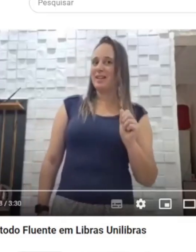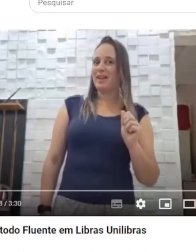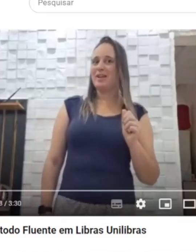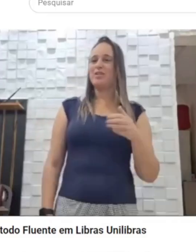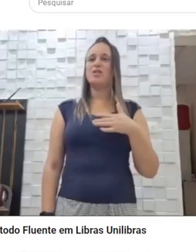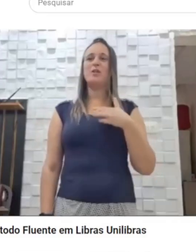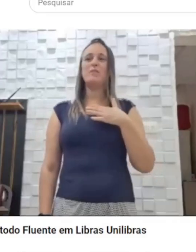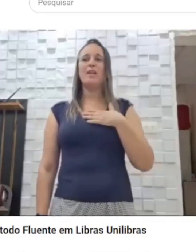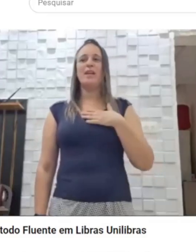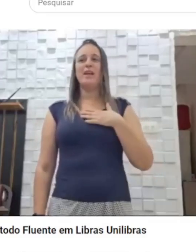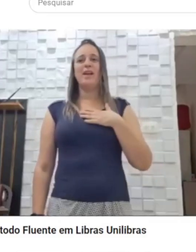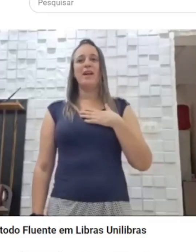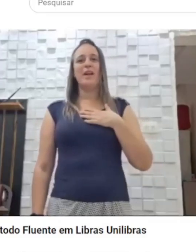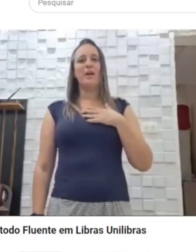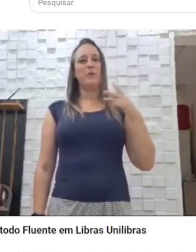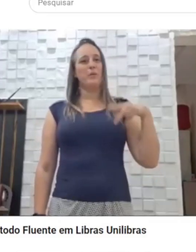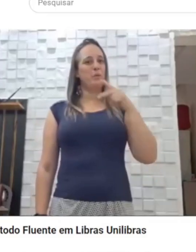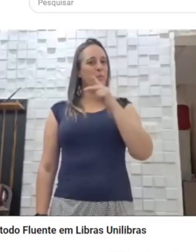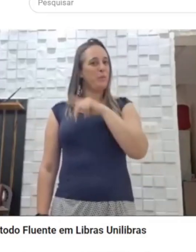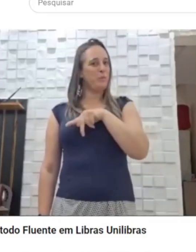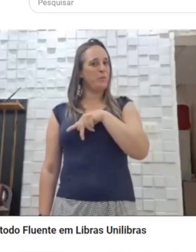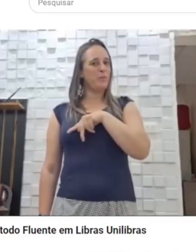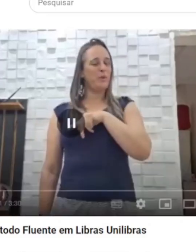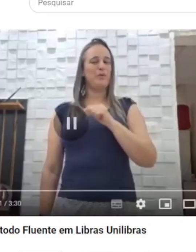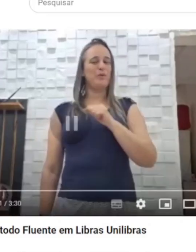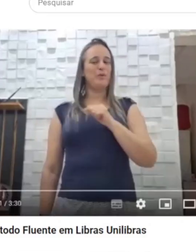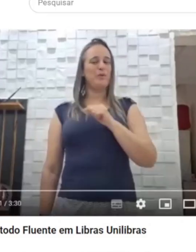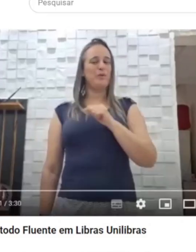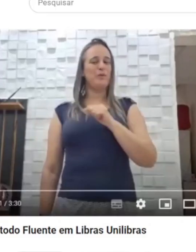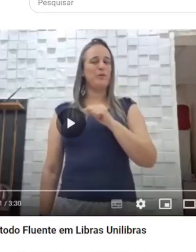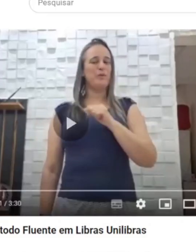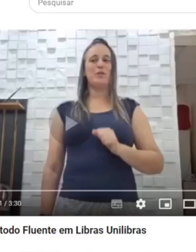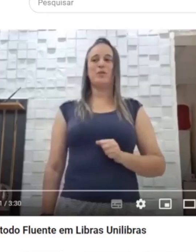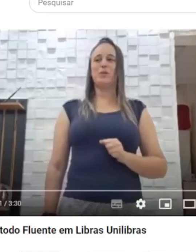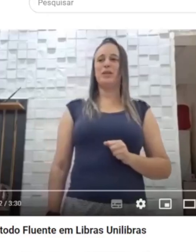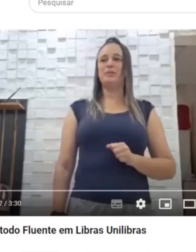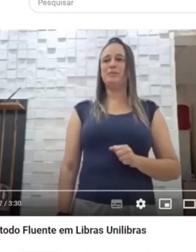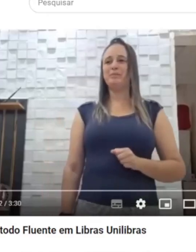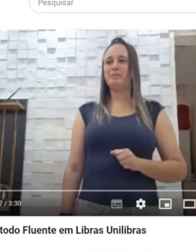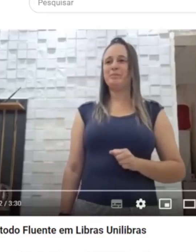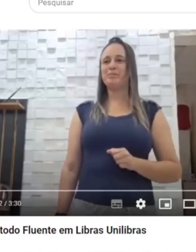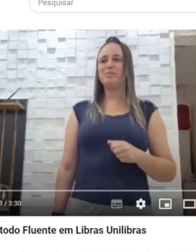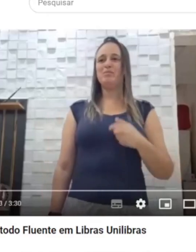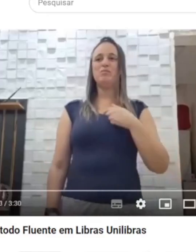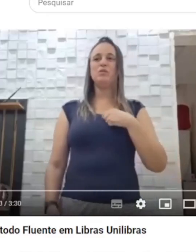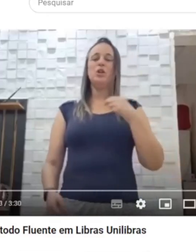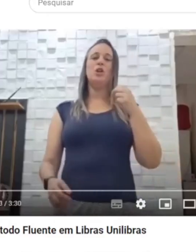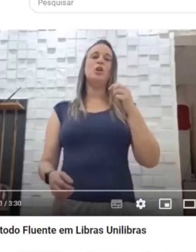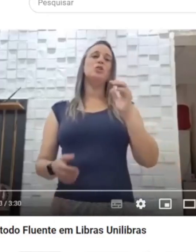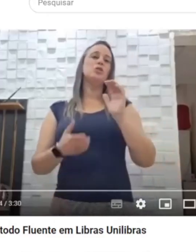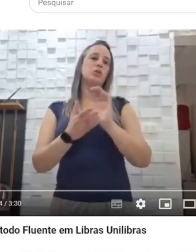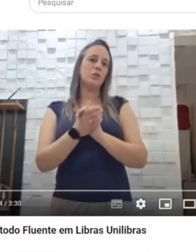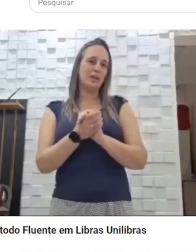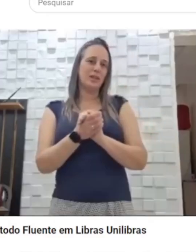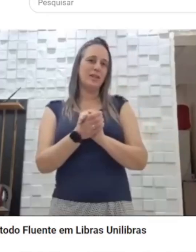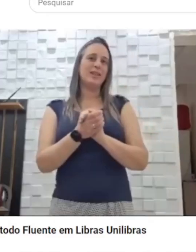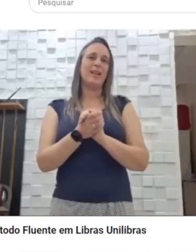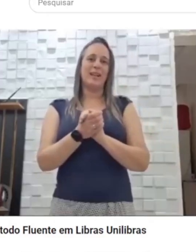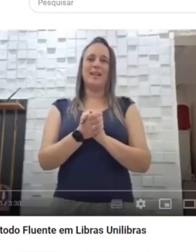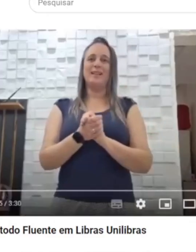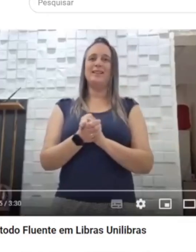E isso abriu tantas novas possibilidades. A enteada chamando amigas surdas para ir na casa, ela conseguindo